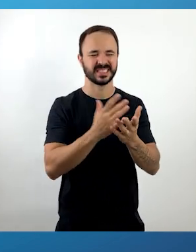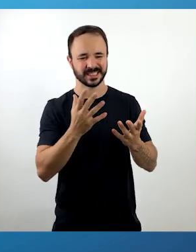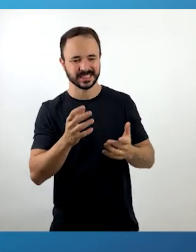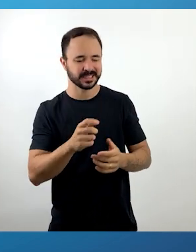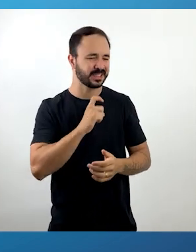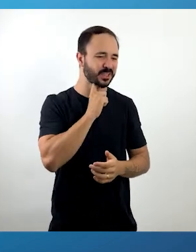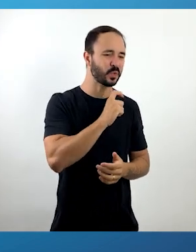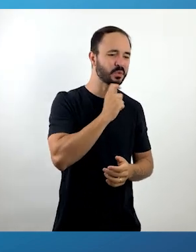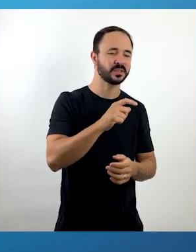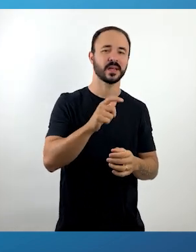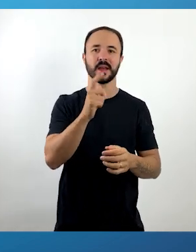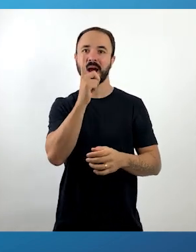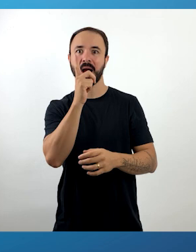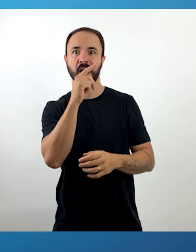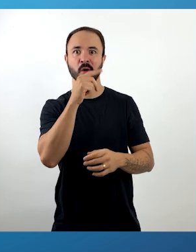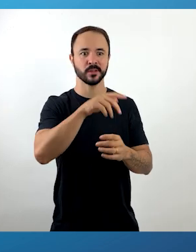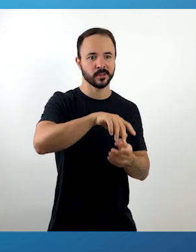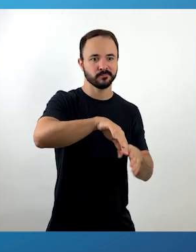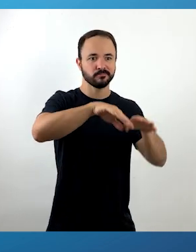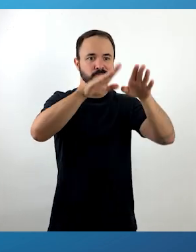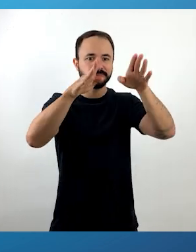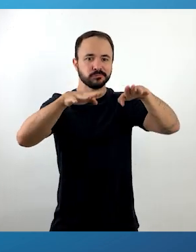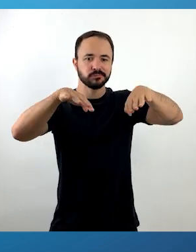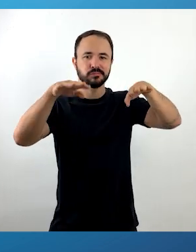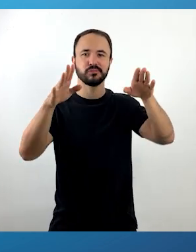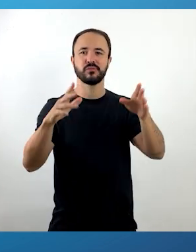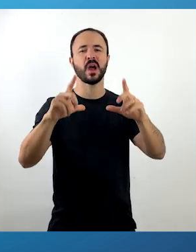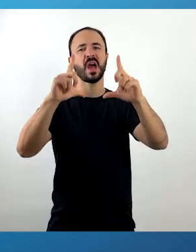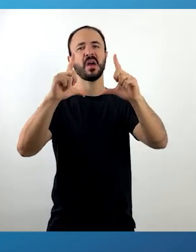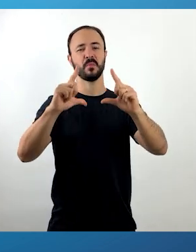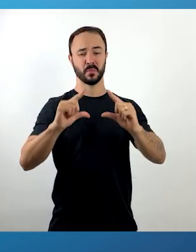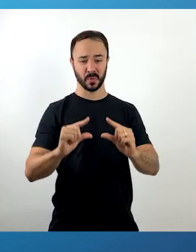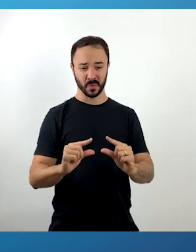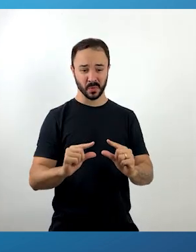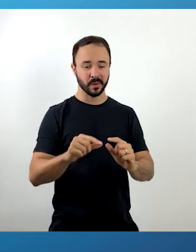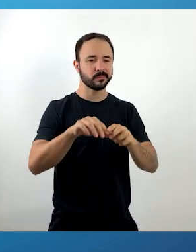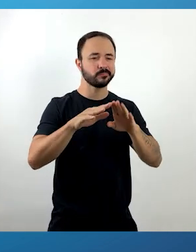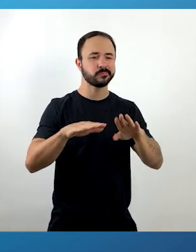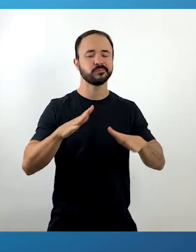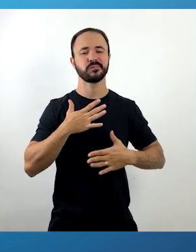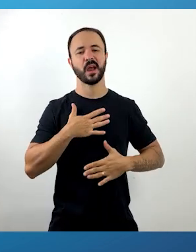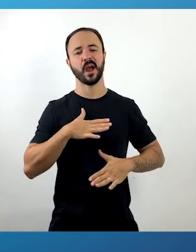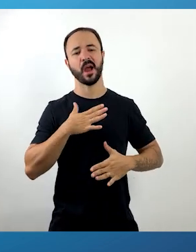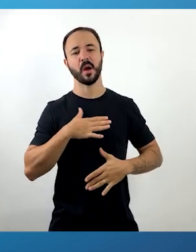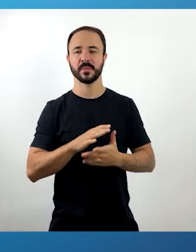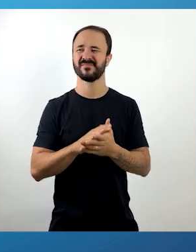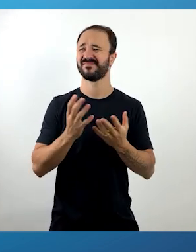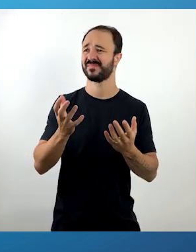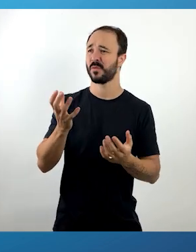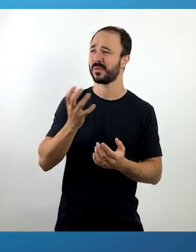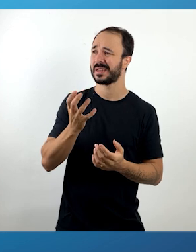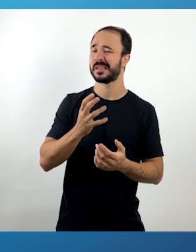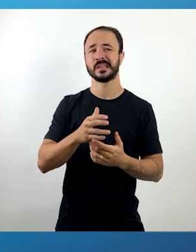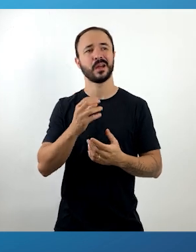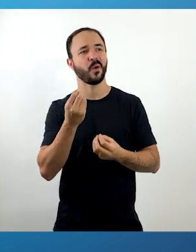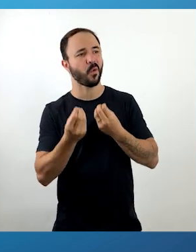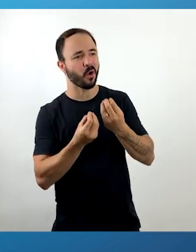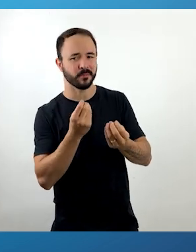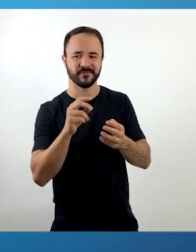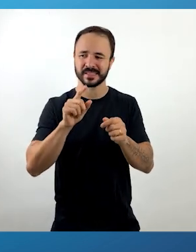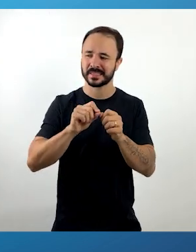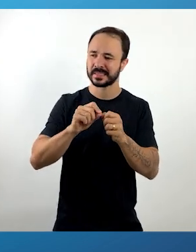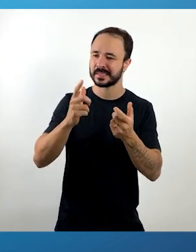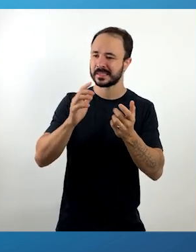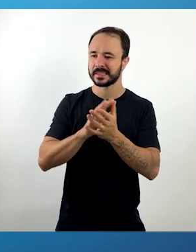de patins as suas pranchas e olha só que interessante a partir disso começou as primeiras